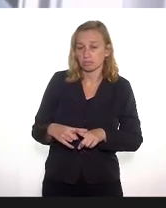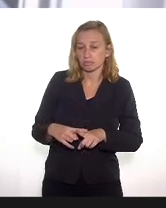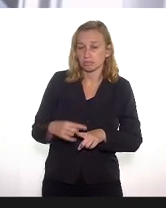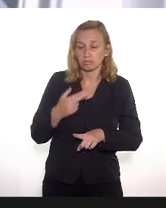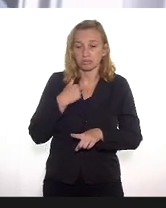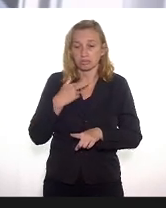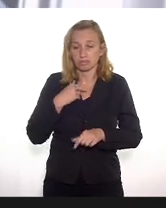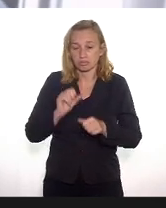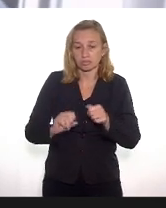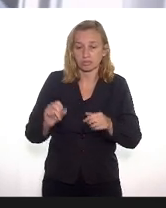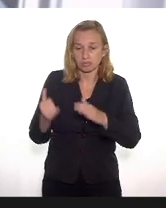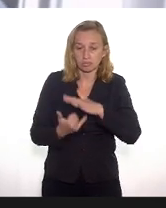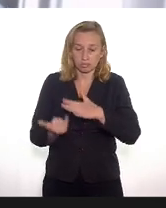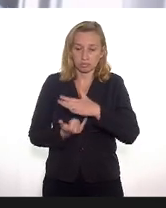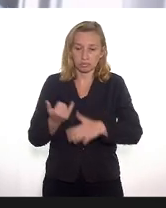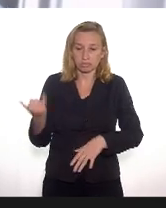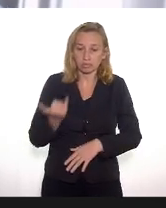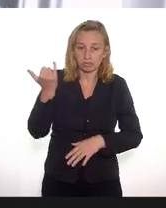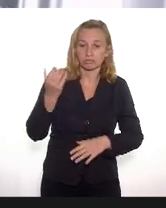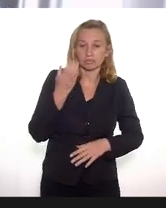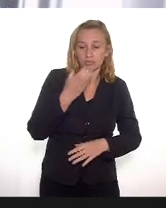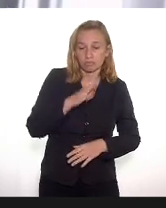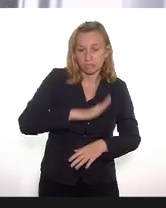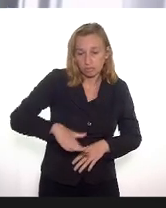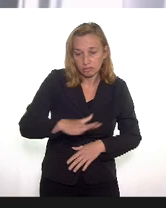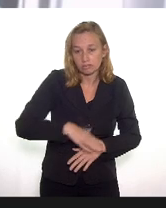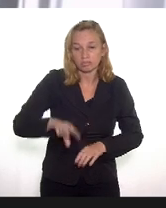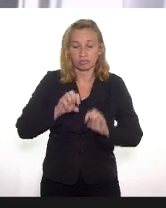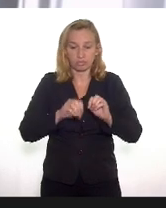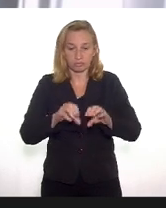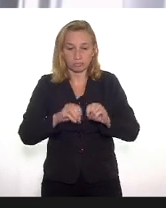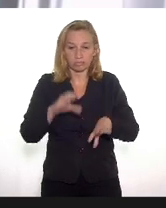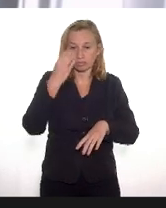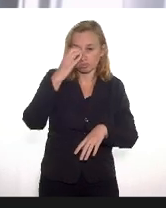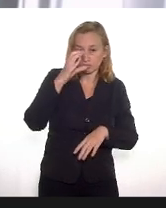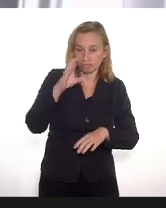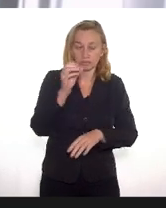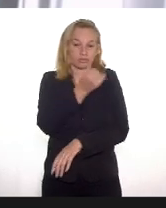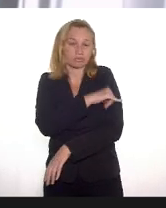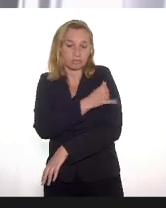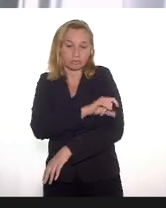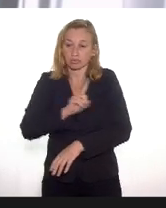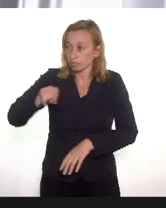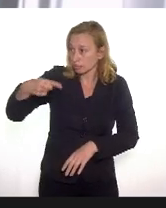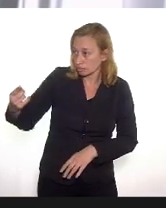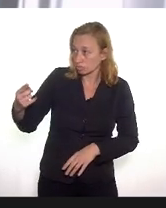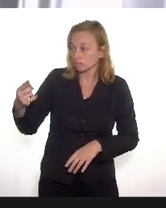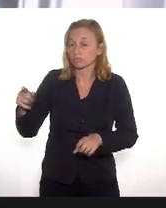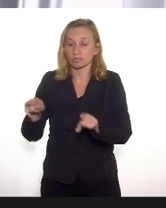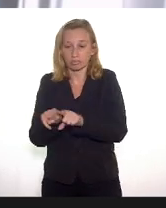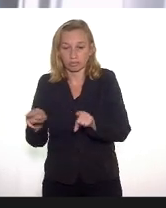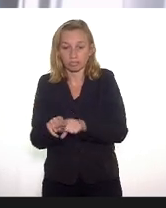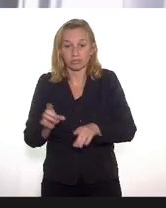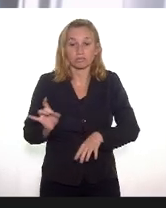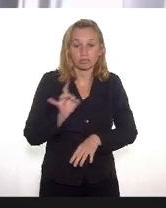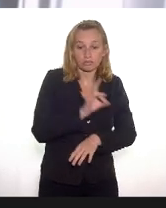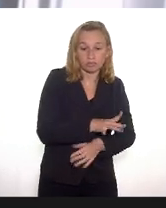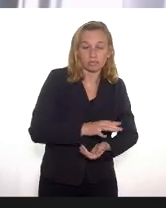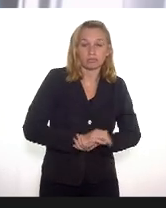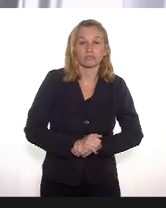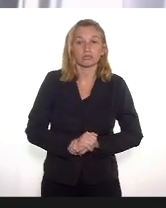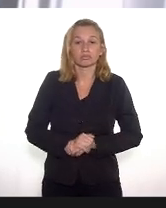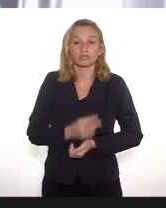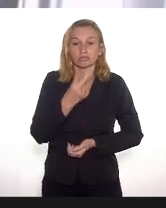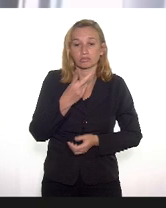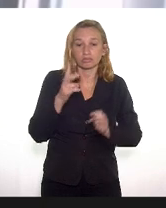importantes instituições da área de educação e ciência no Rio de Janeiro? É o caso, entre outras, da Fundação CCERG. E, por último,